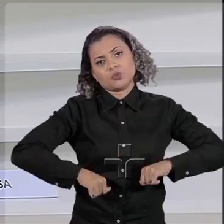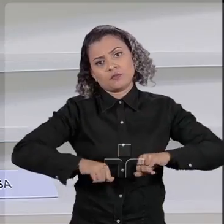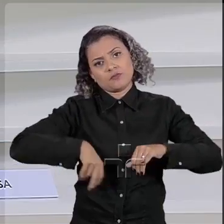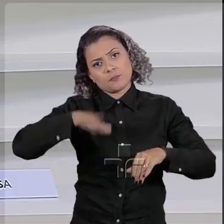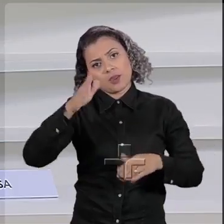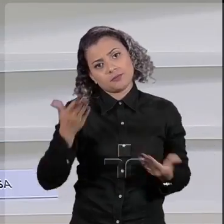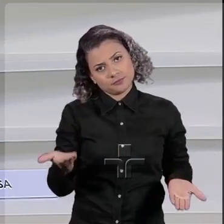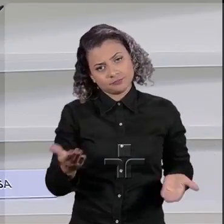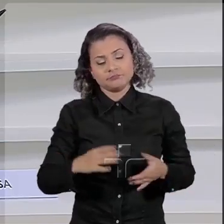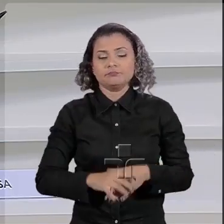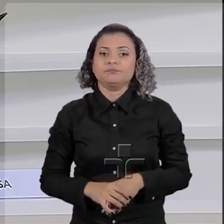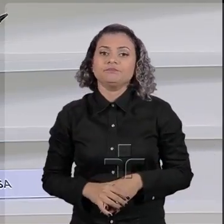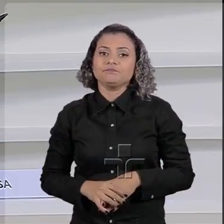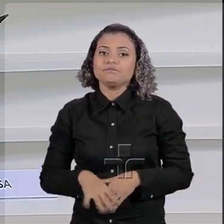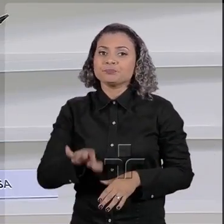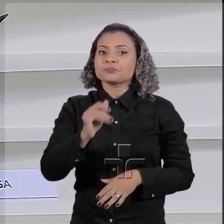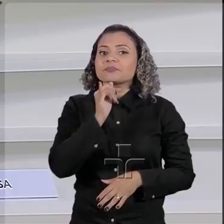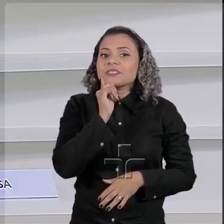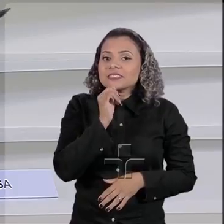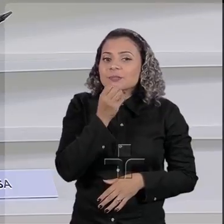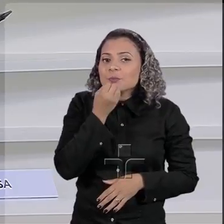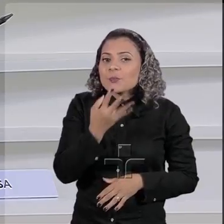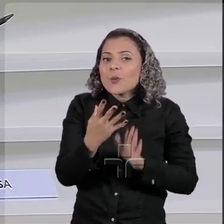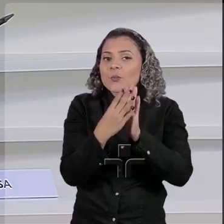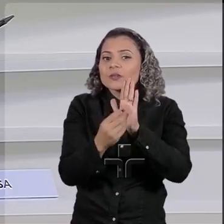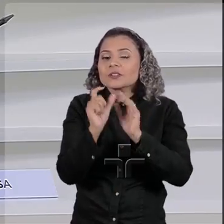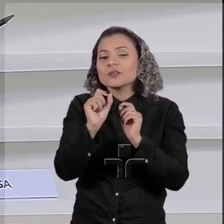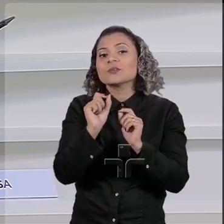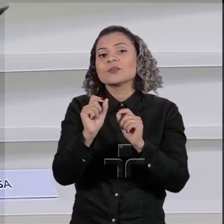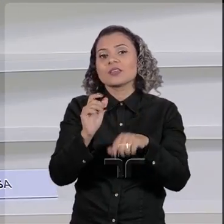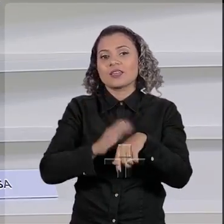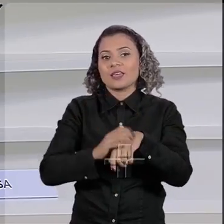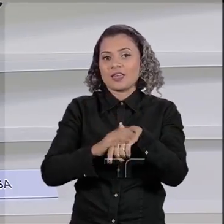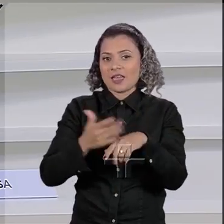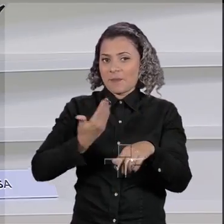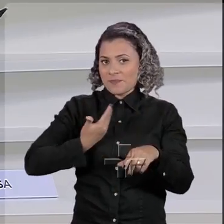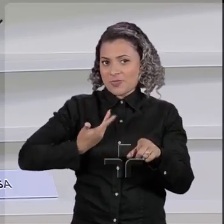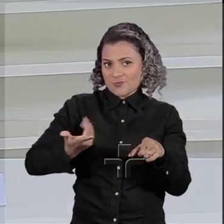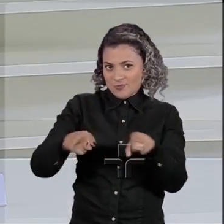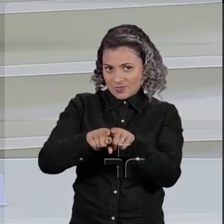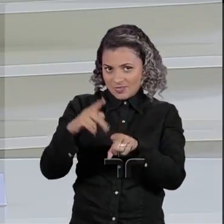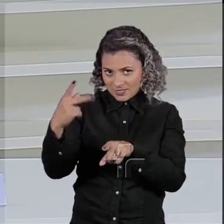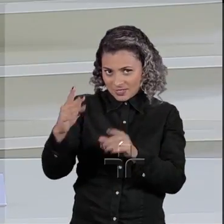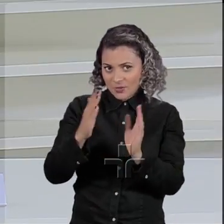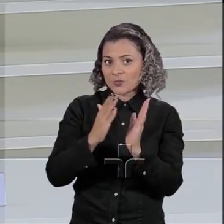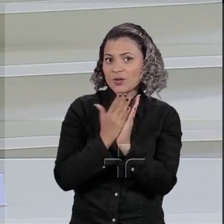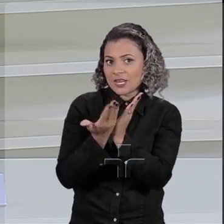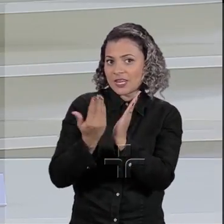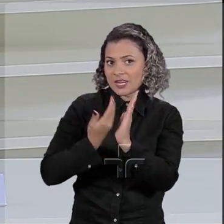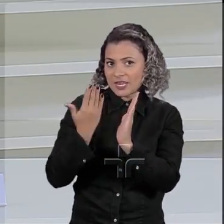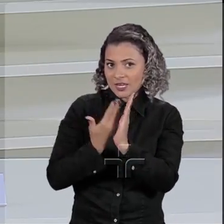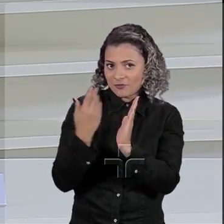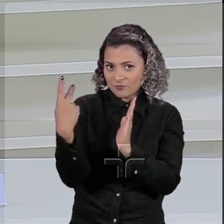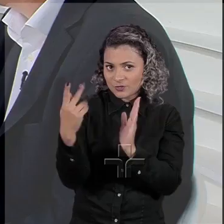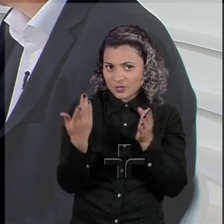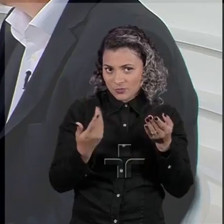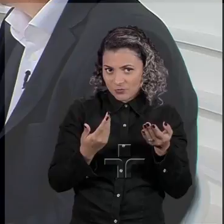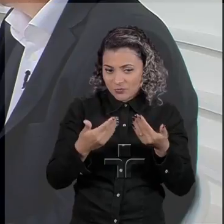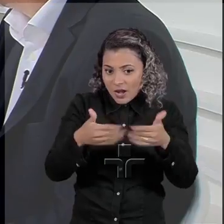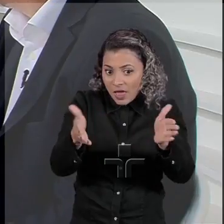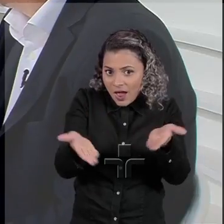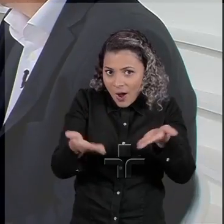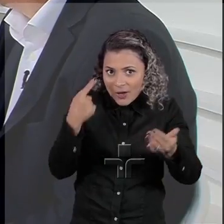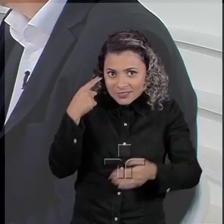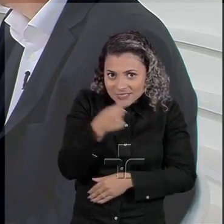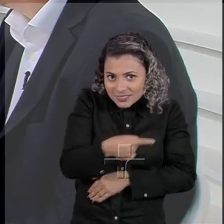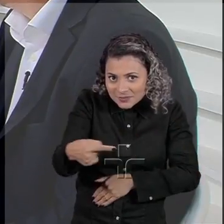bom exemplo disso, do parceiro, seu coautor do livro que vocês lançam essa semana, o Pedro Neri,